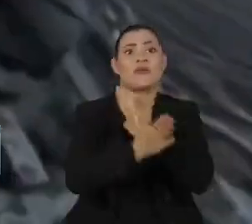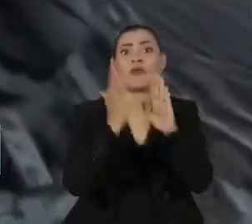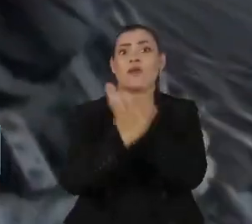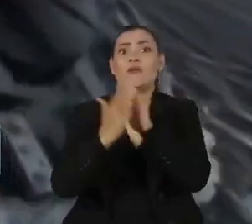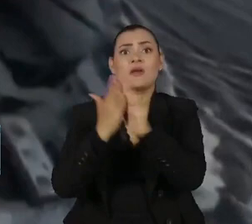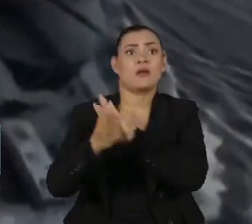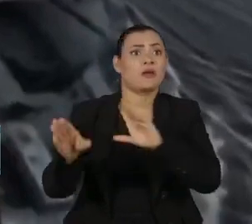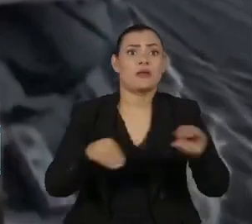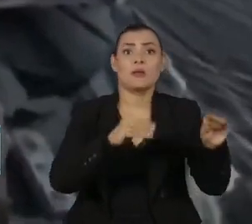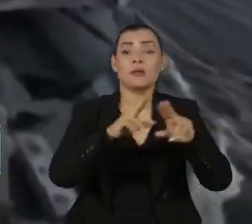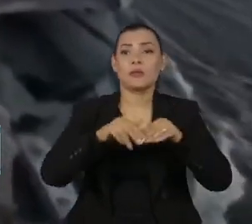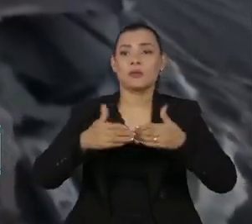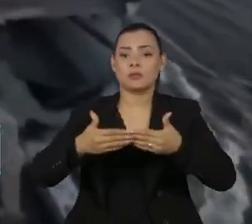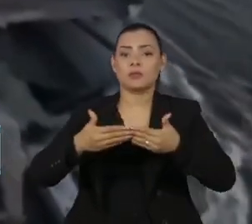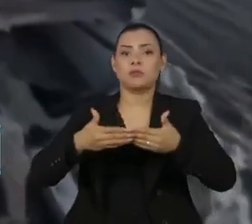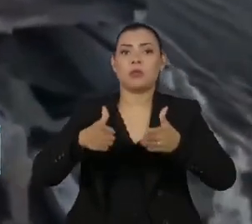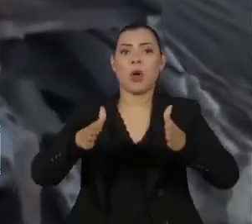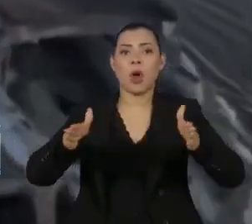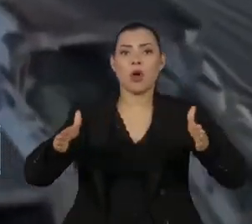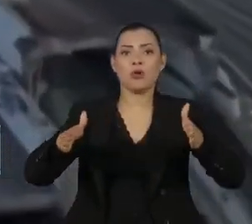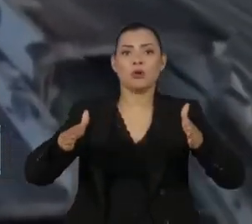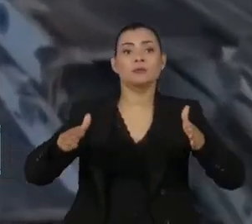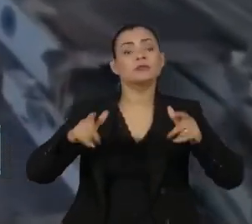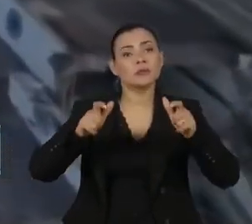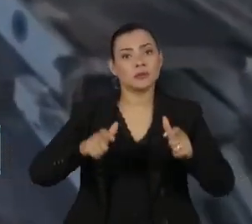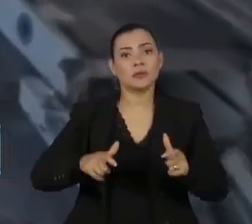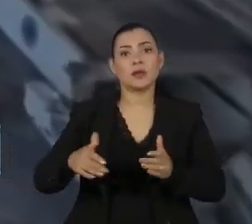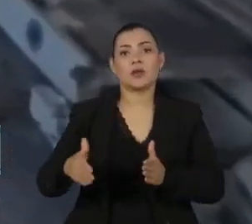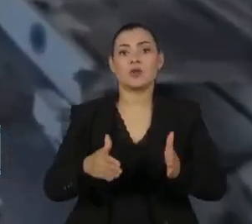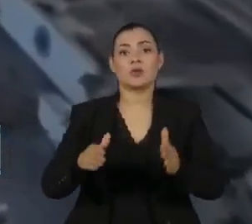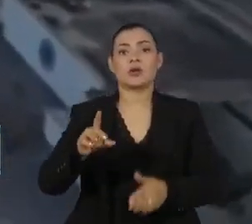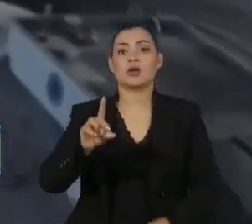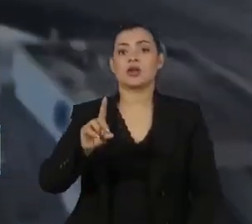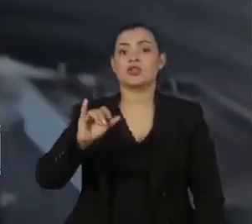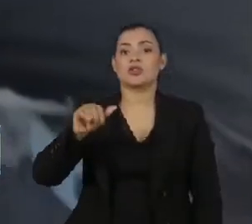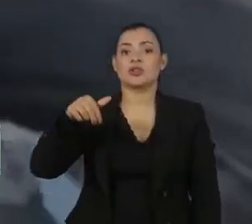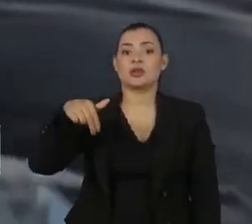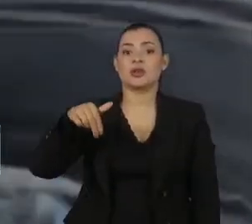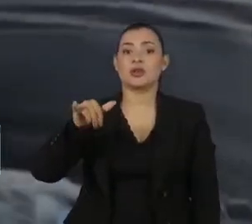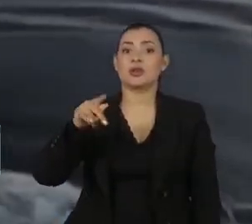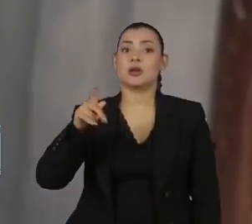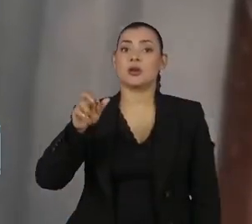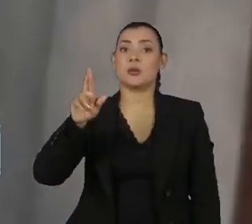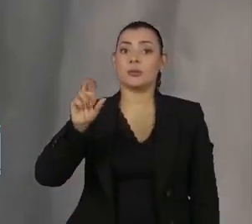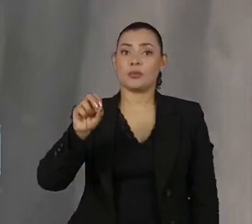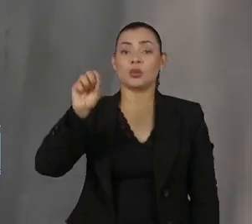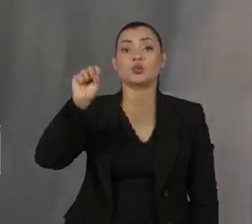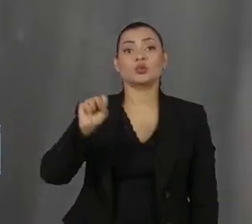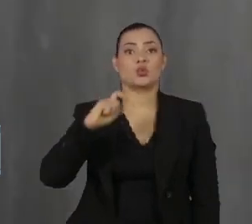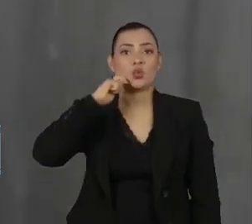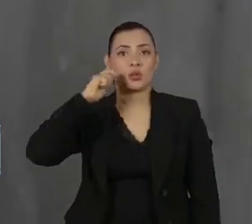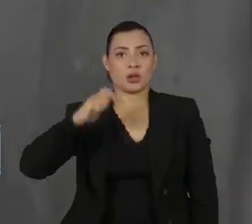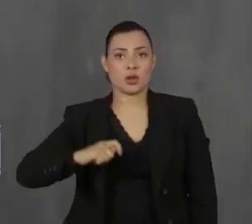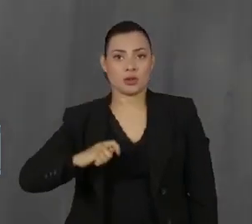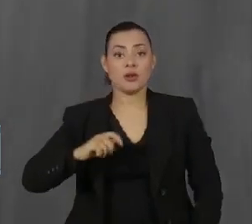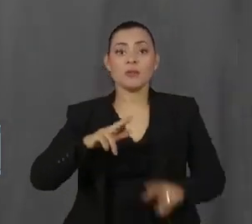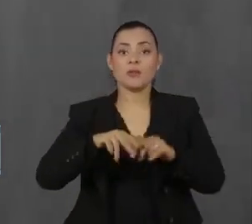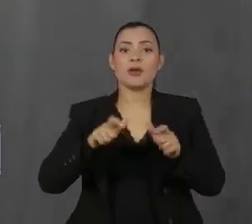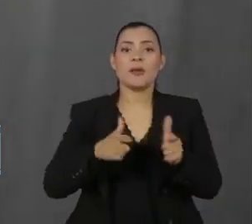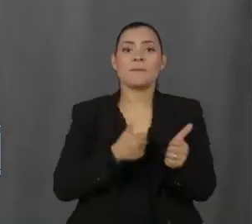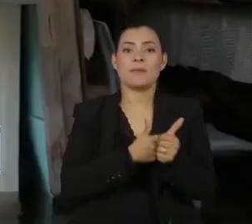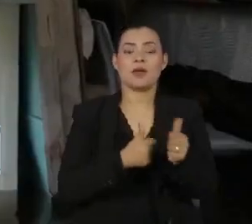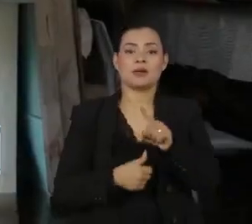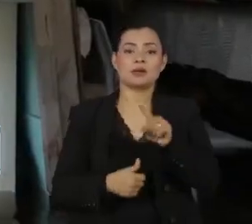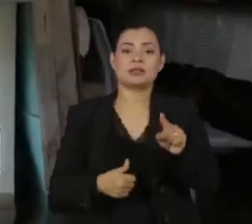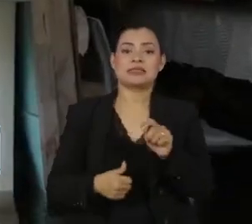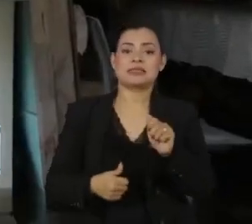a barragem de carrofica fica no rio de nipo no sul da Ucrânia a região desaporígia